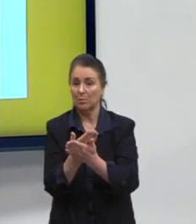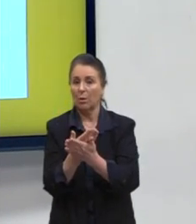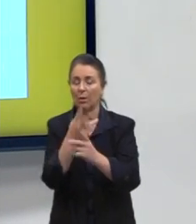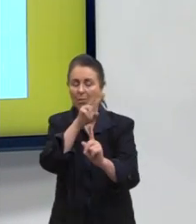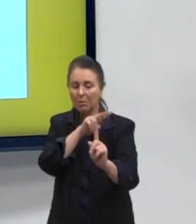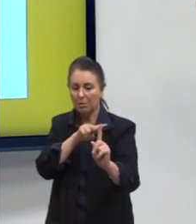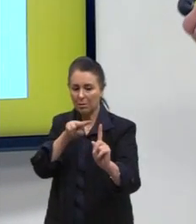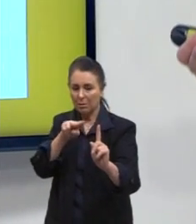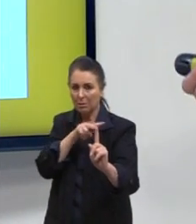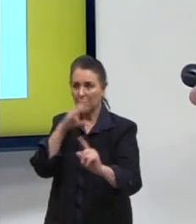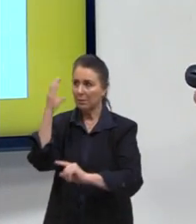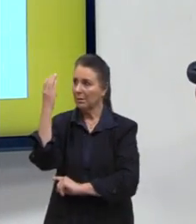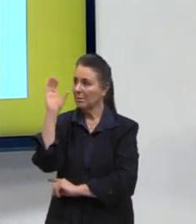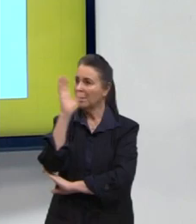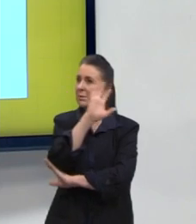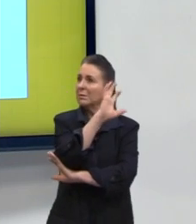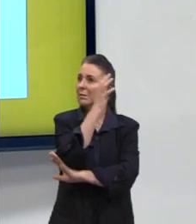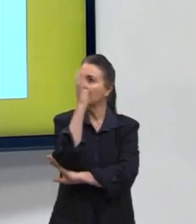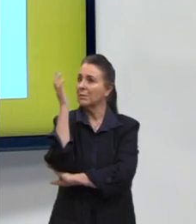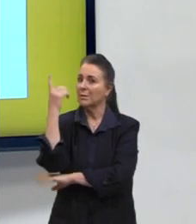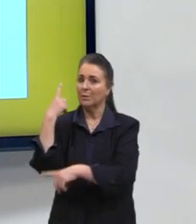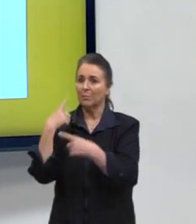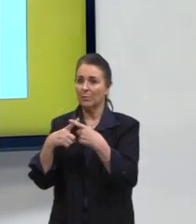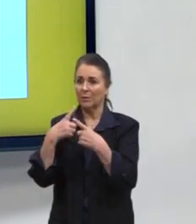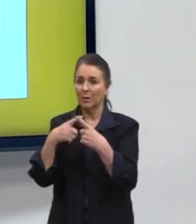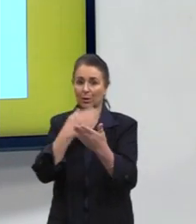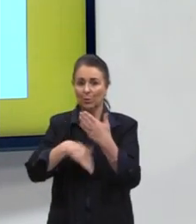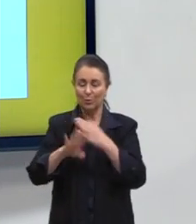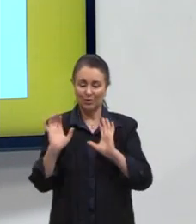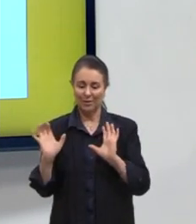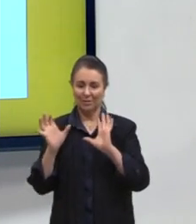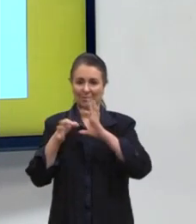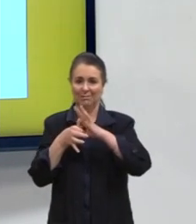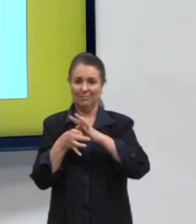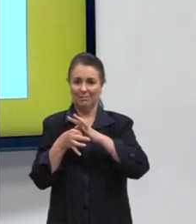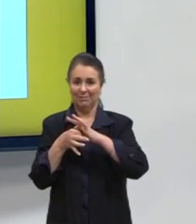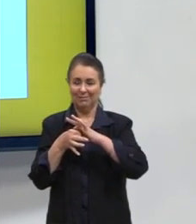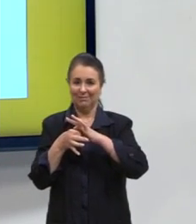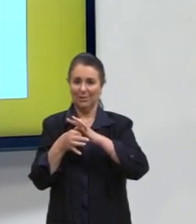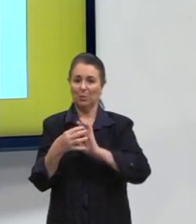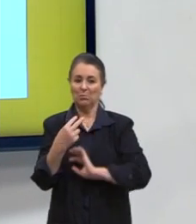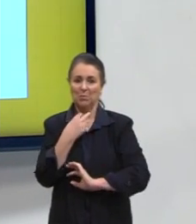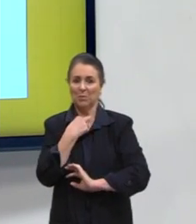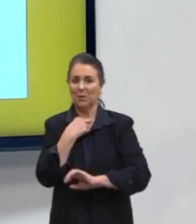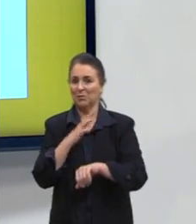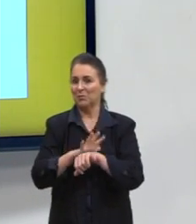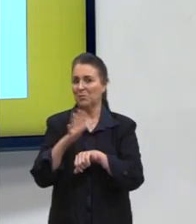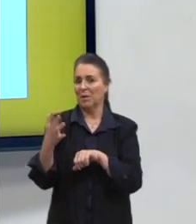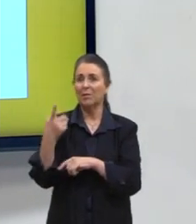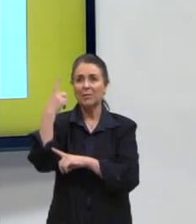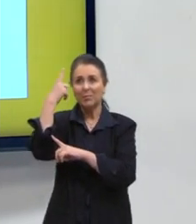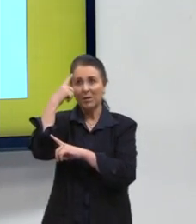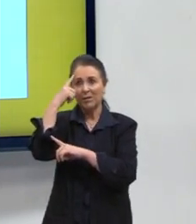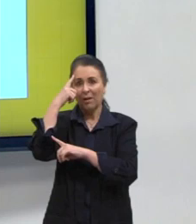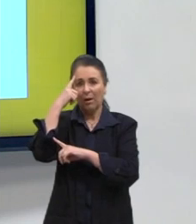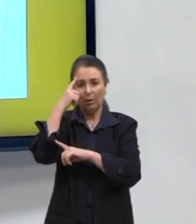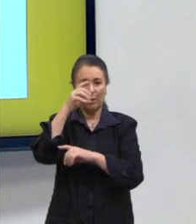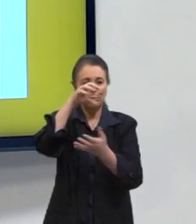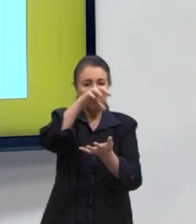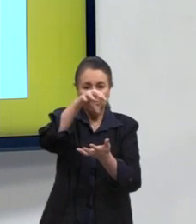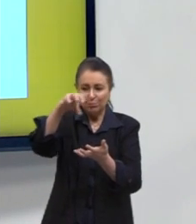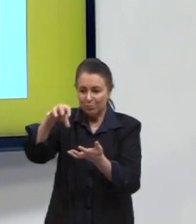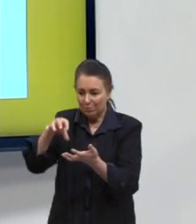Perspectiva da Ciência da natureza porque porque tudo está interligado então a gente não pode pensar separadamente